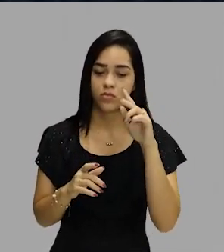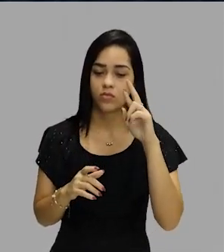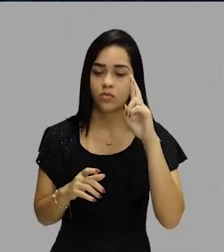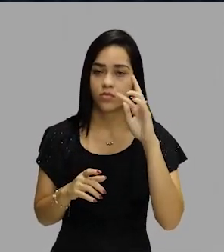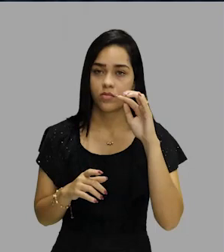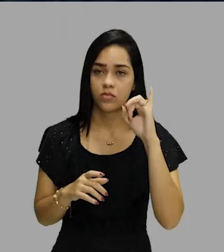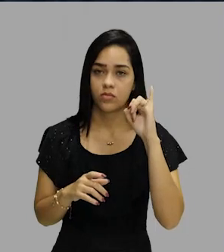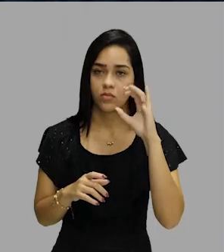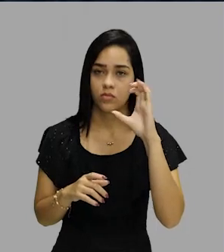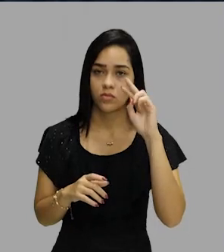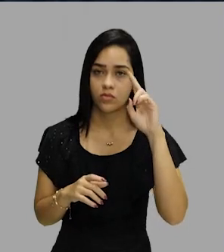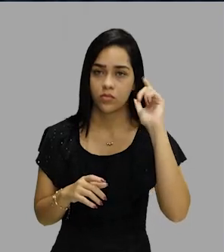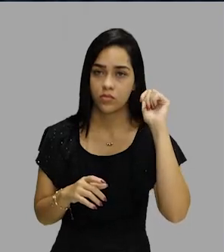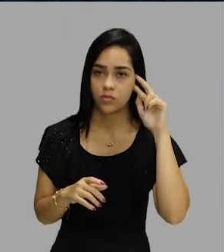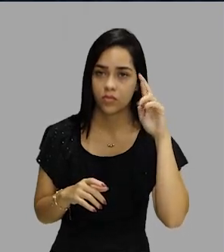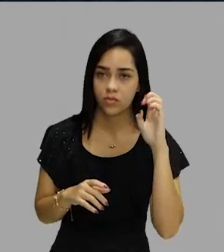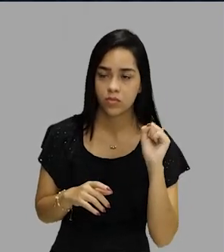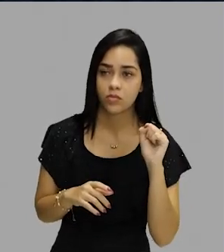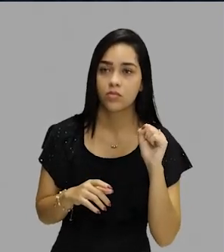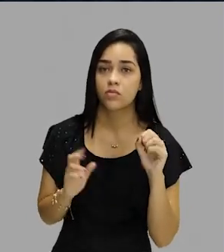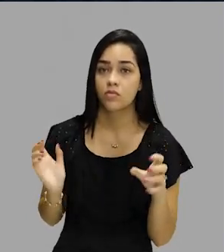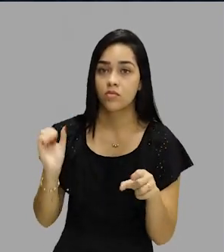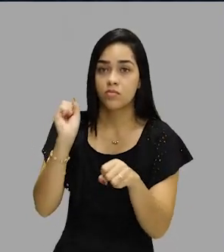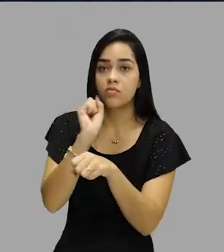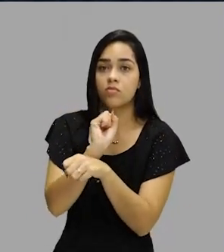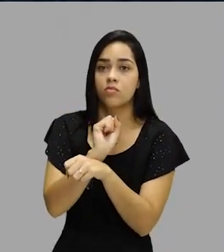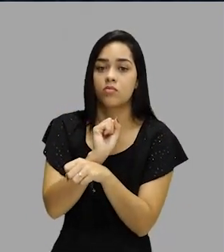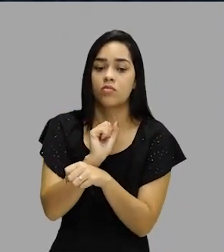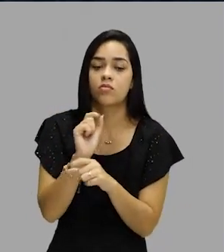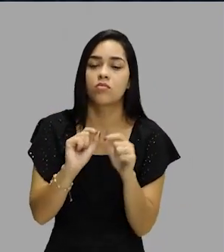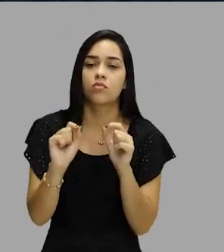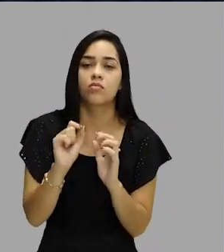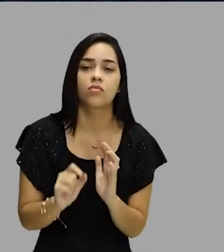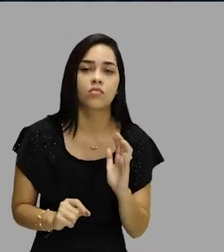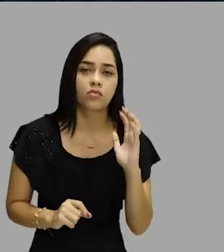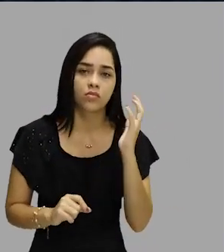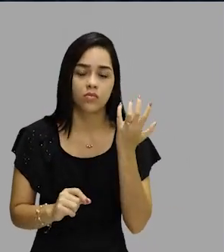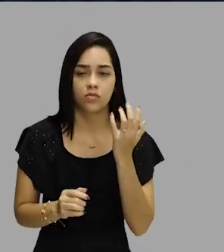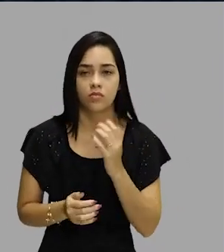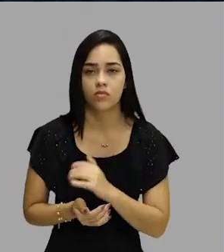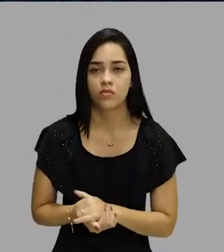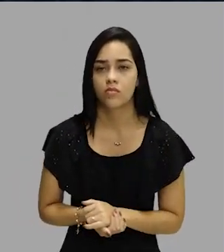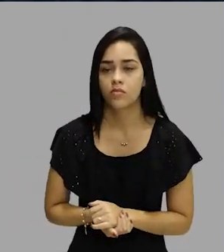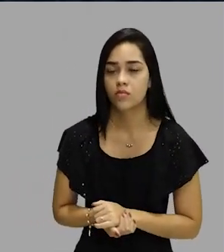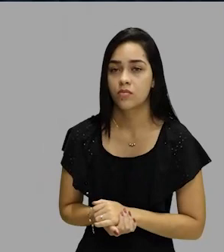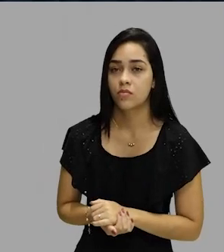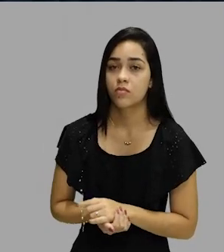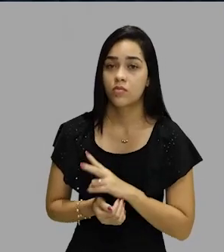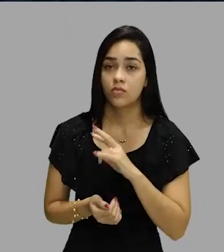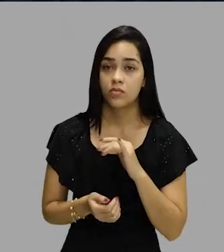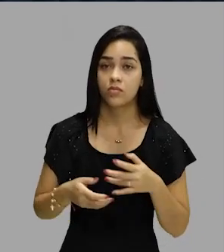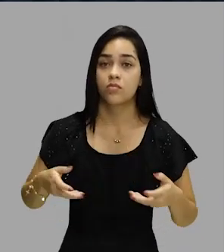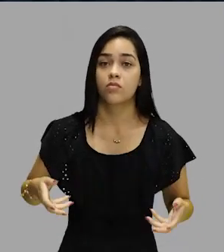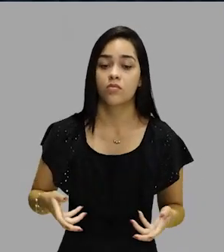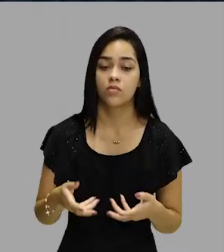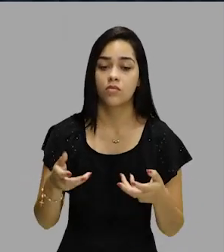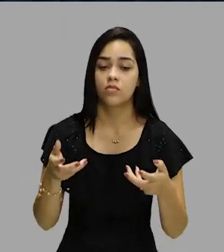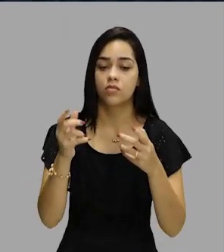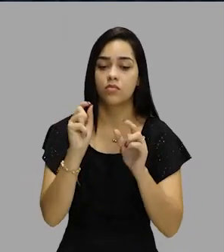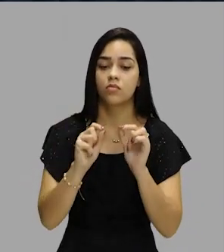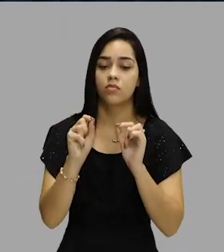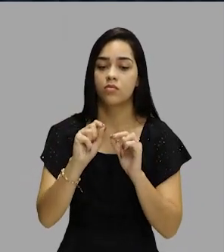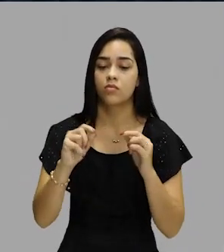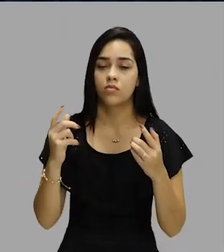foi lesionado, ok? Aí ela se prende. Aí o que vai acontecer? Essas plaquetas, elas vão produzir